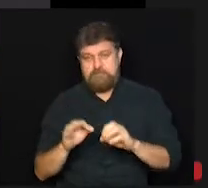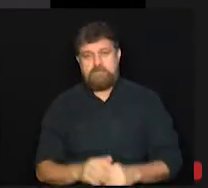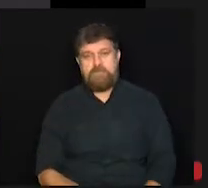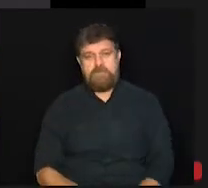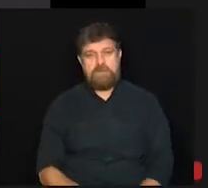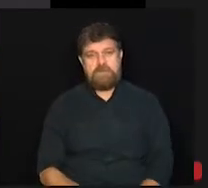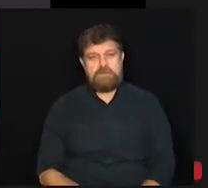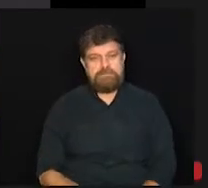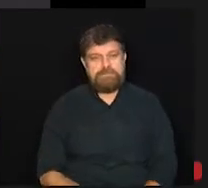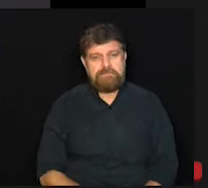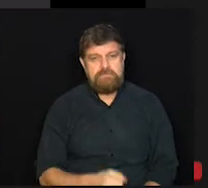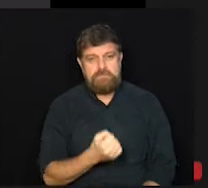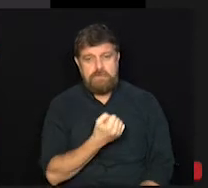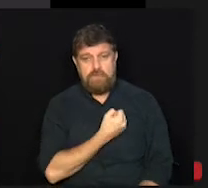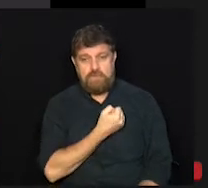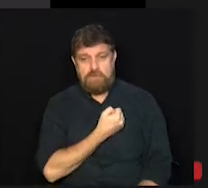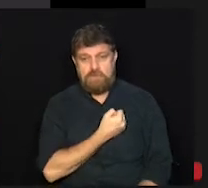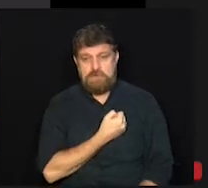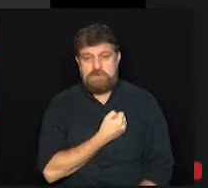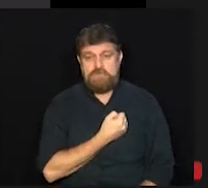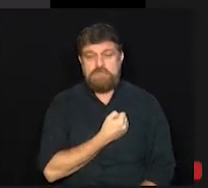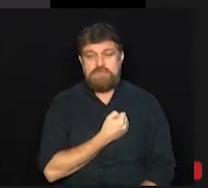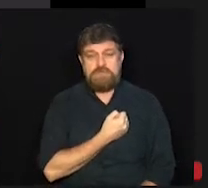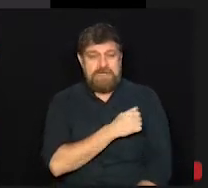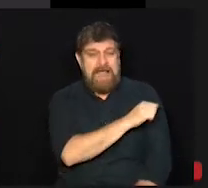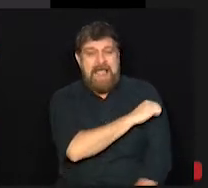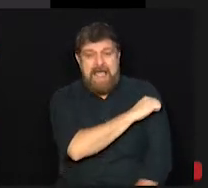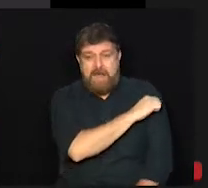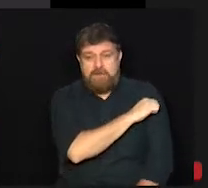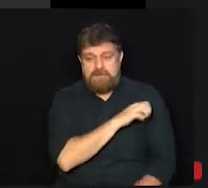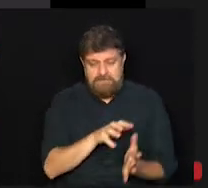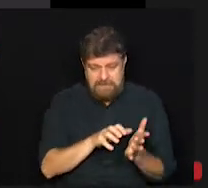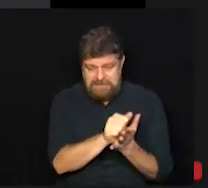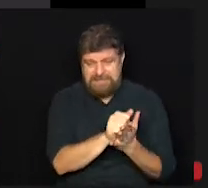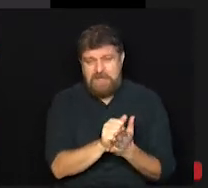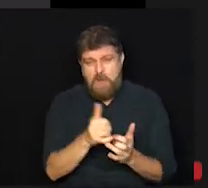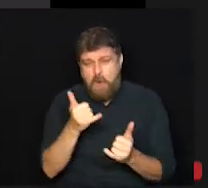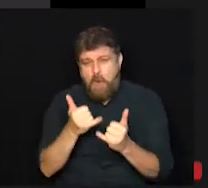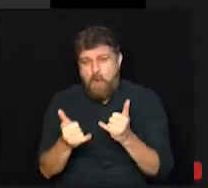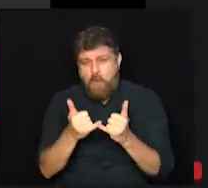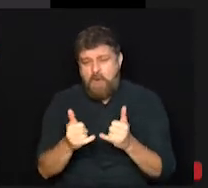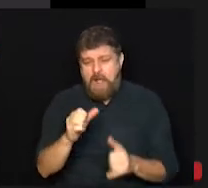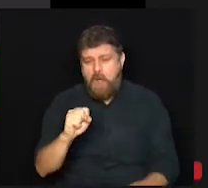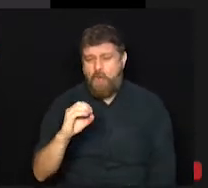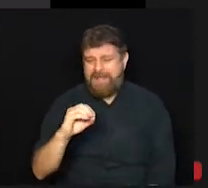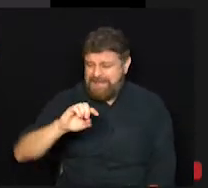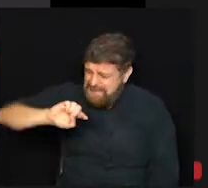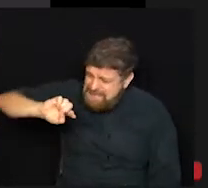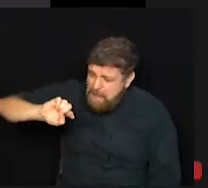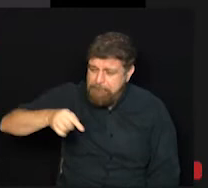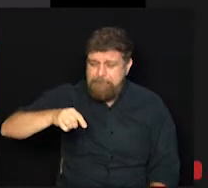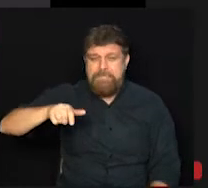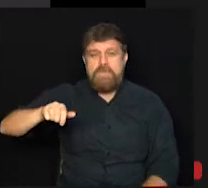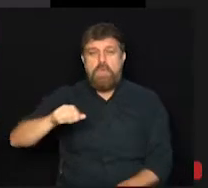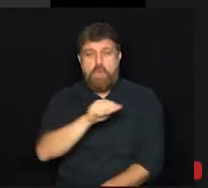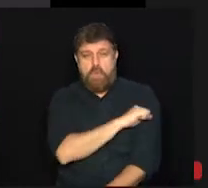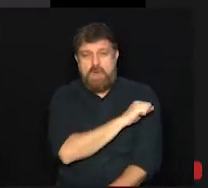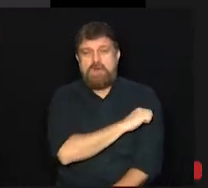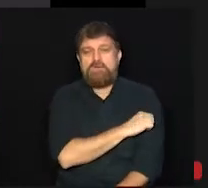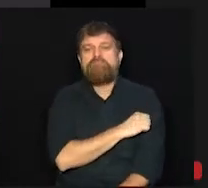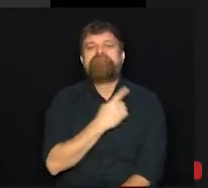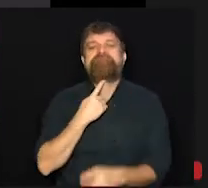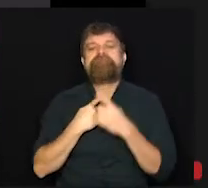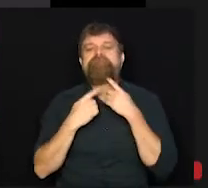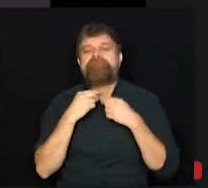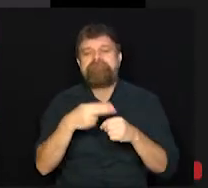o número de candidatos esperados, mais de quase 80 mil candidatos, que é o que habitualmente a gente tem. Na segunda fase do nosso